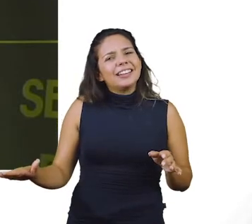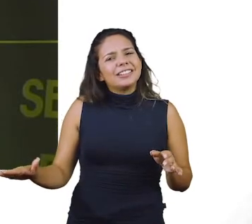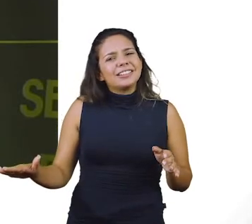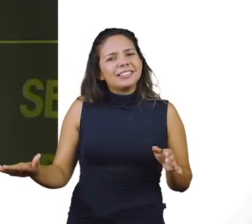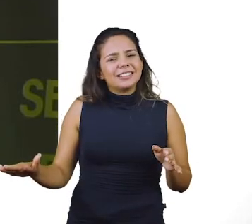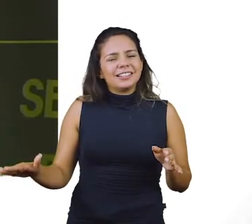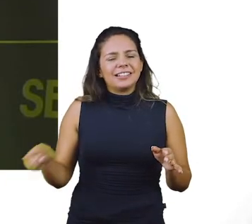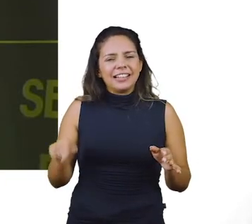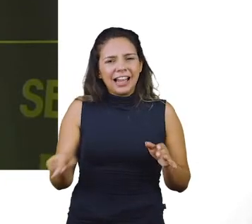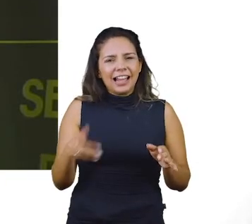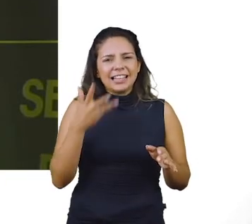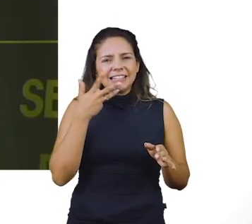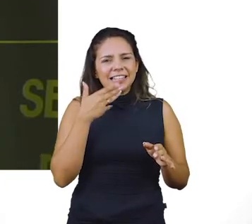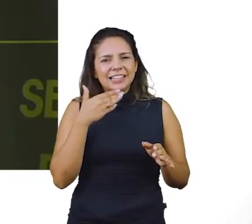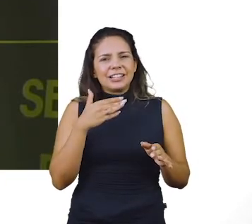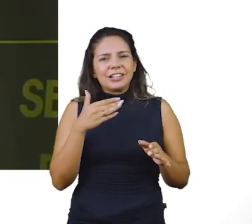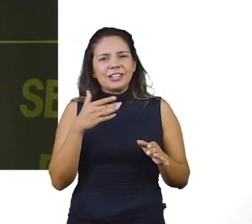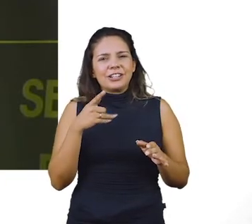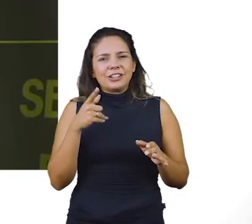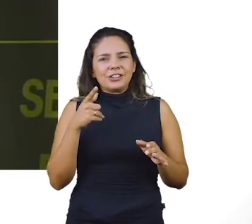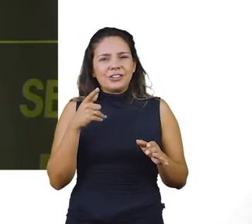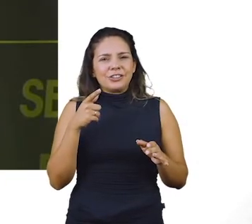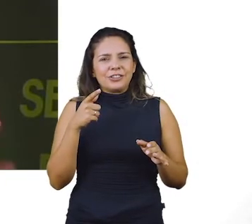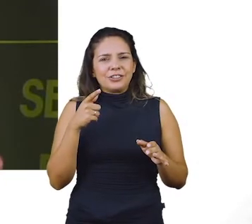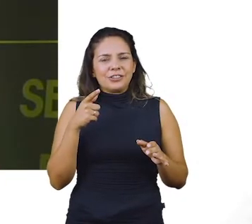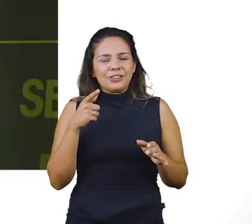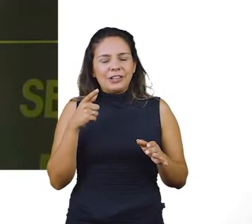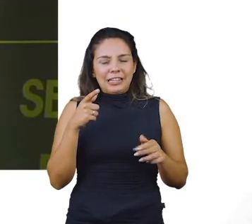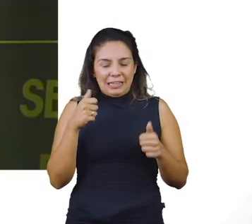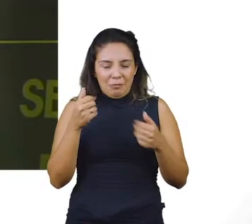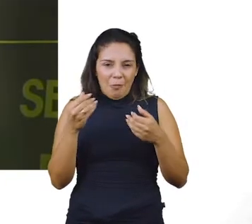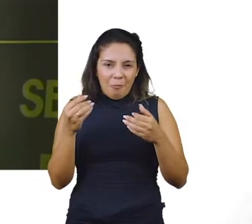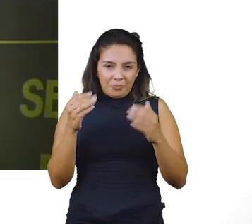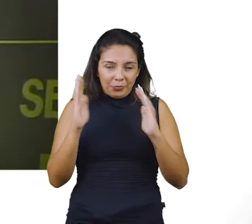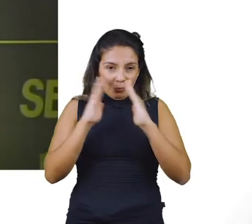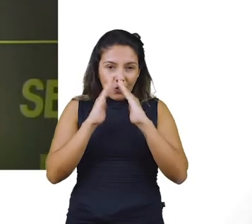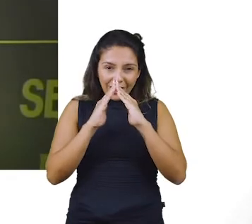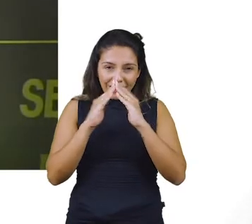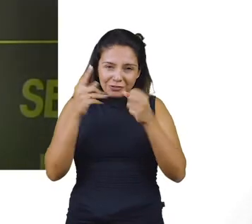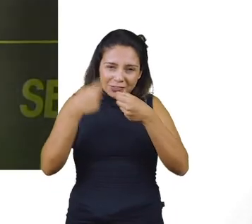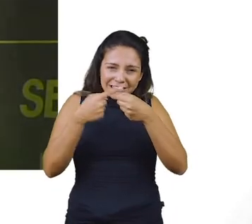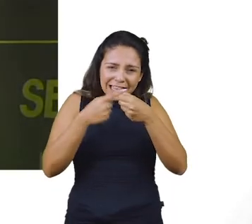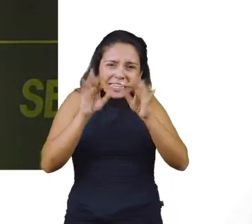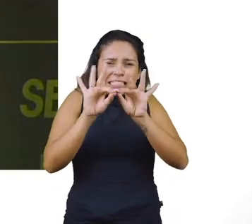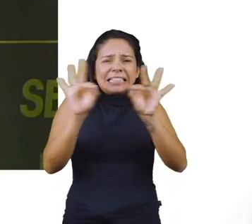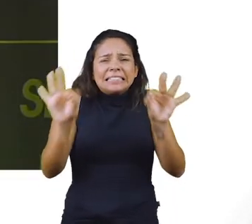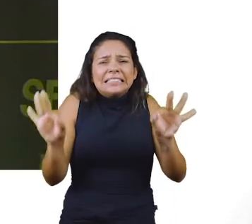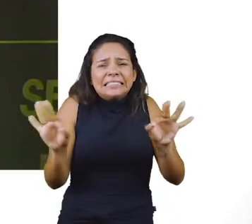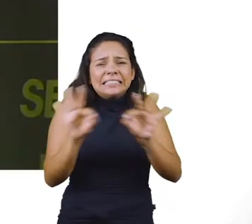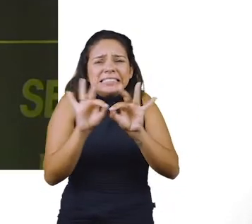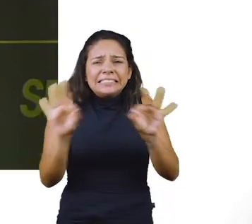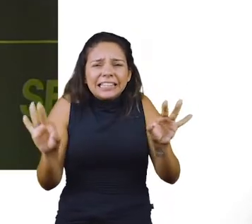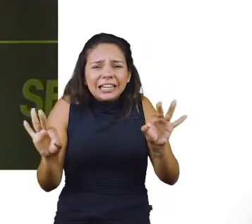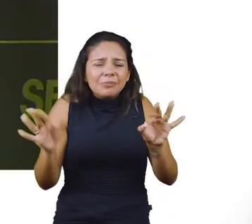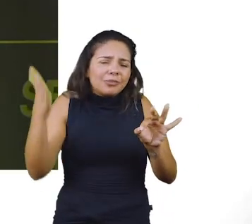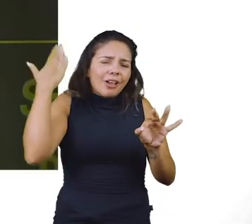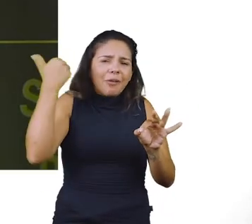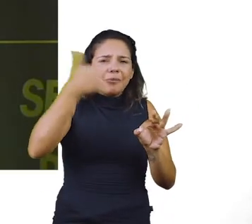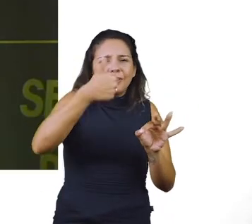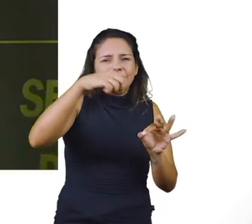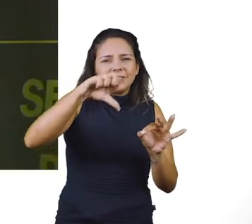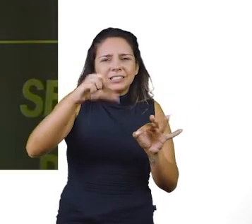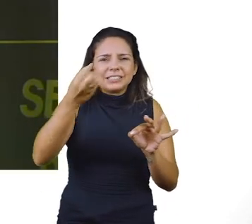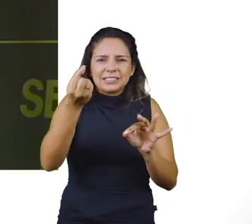perdido num interior brasileiro, mais perdido ainda, no início dos anos de 1960. Um